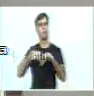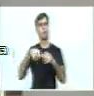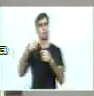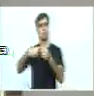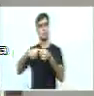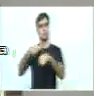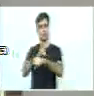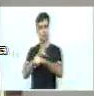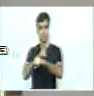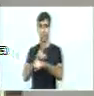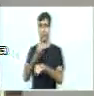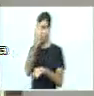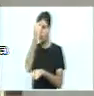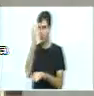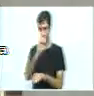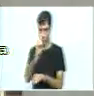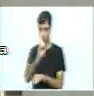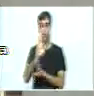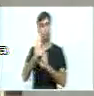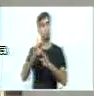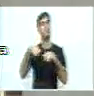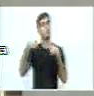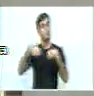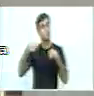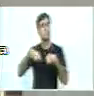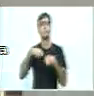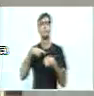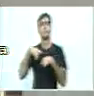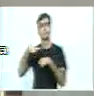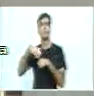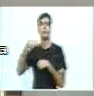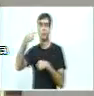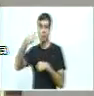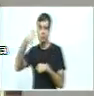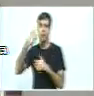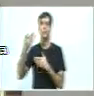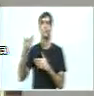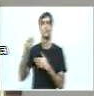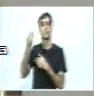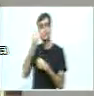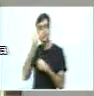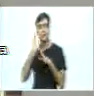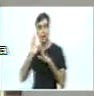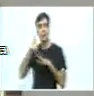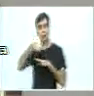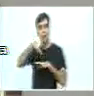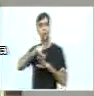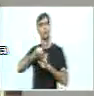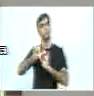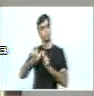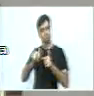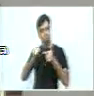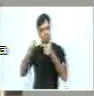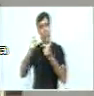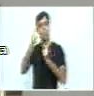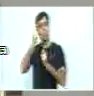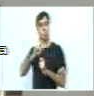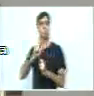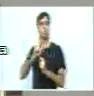de Viçosa. Não vai ser fácil, depende também da questão política, mas a gente sabe, com a força que nós temos, que nós podemos chegar